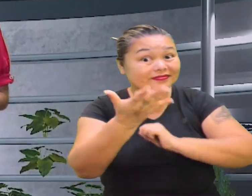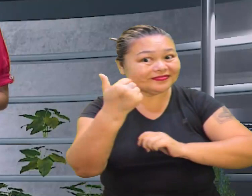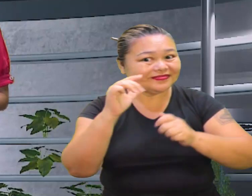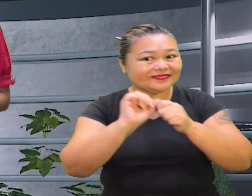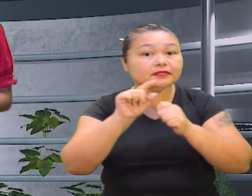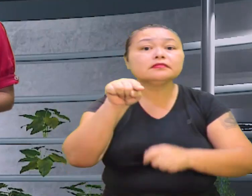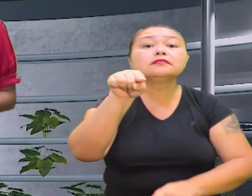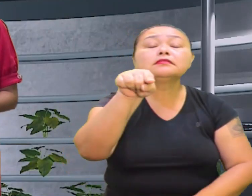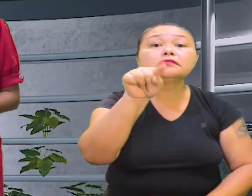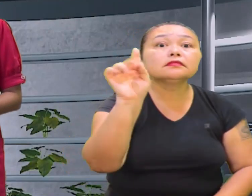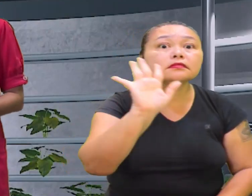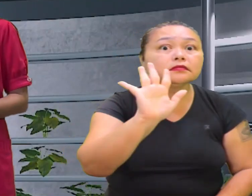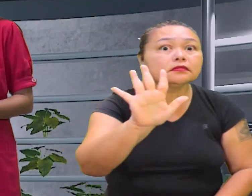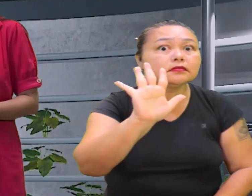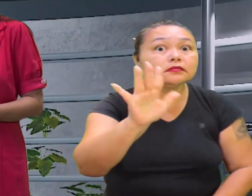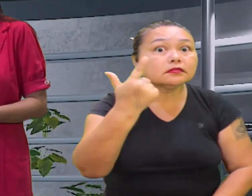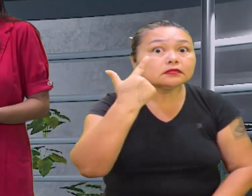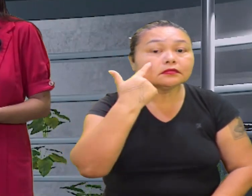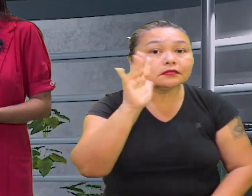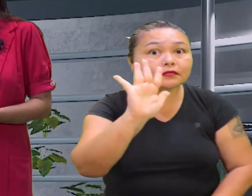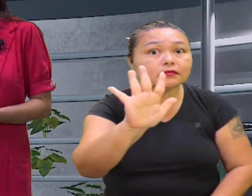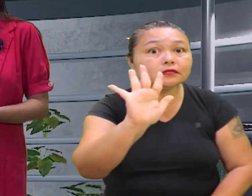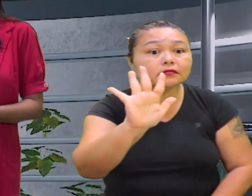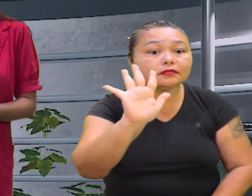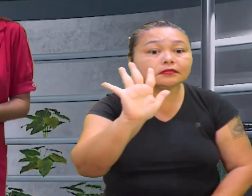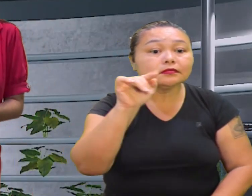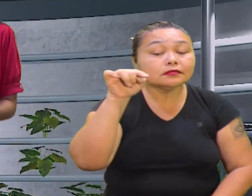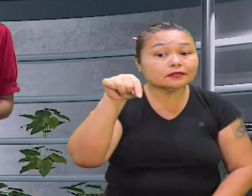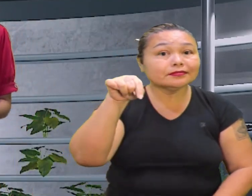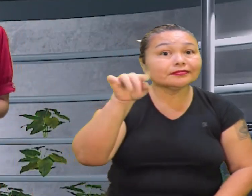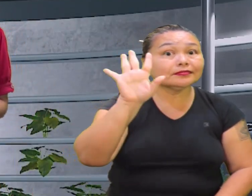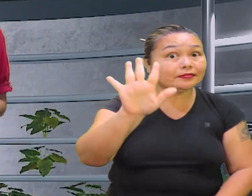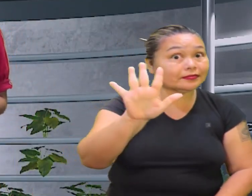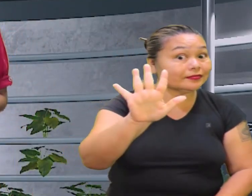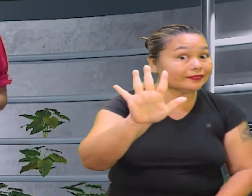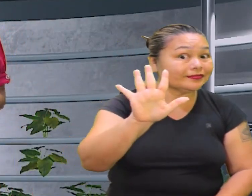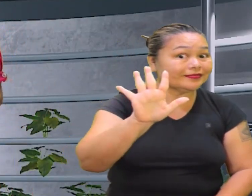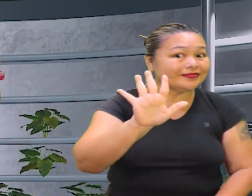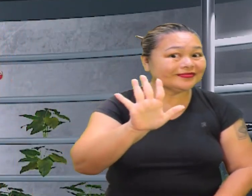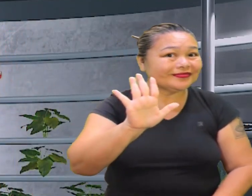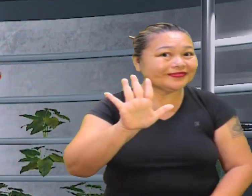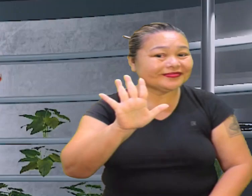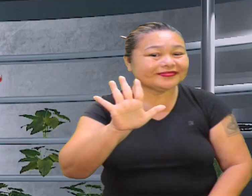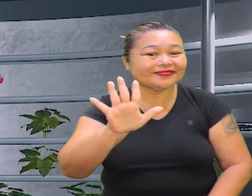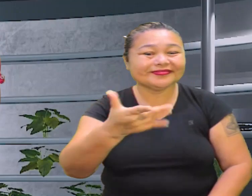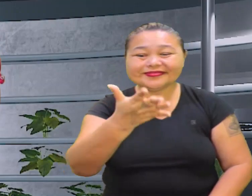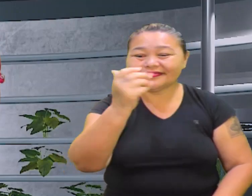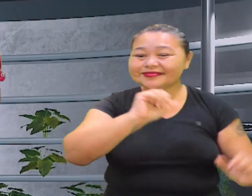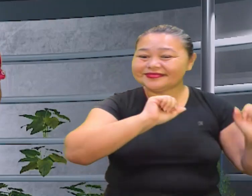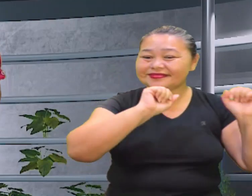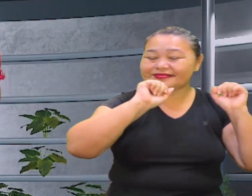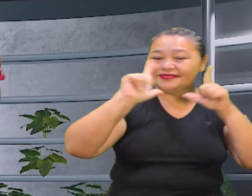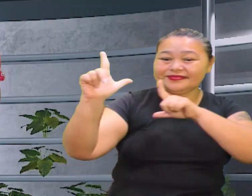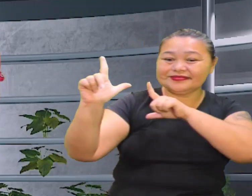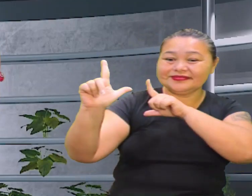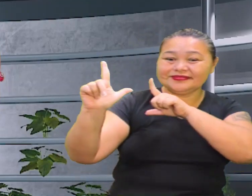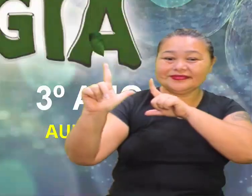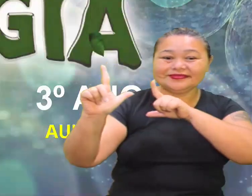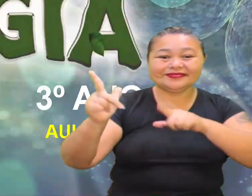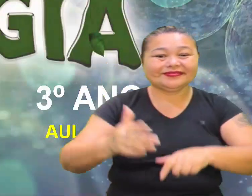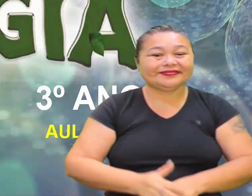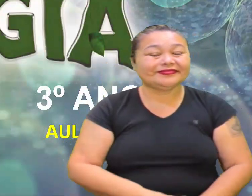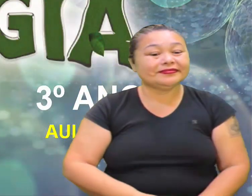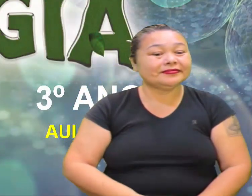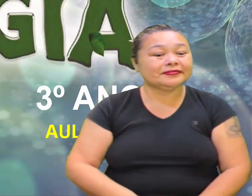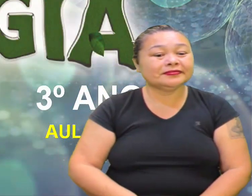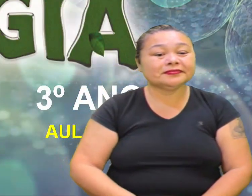professora, quem é que tá aí? Calma, tu vai ver, só que eles não estão aqui, ó. Joga lá. Vamos lá, meu diretor,